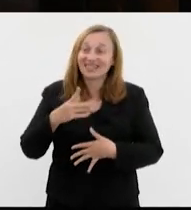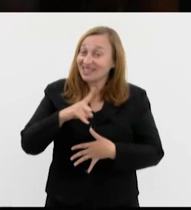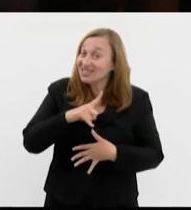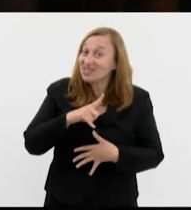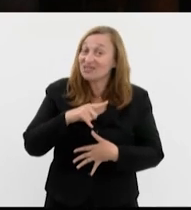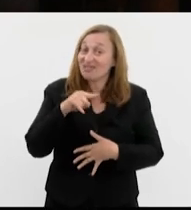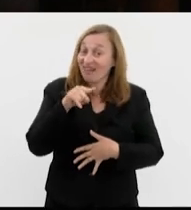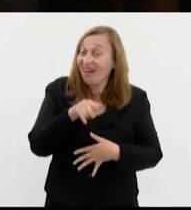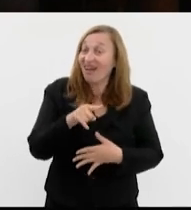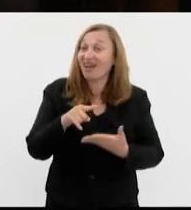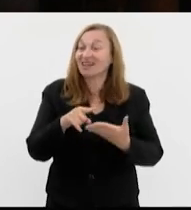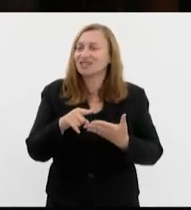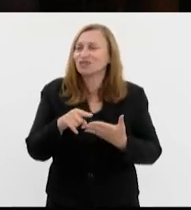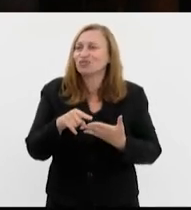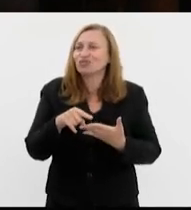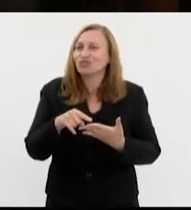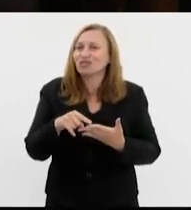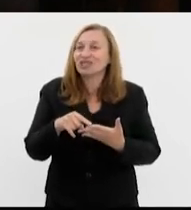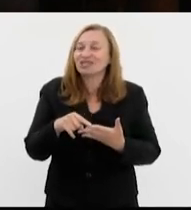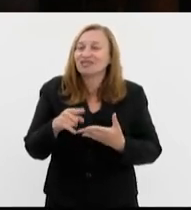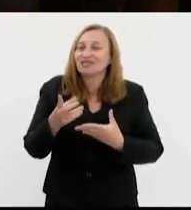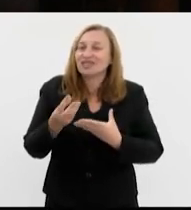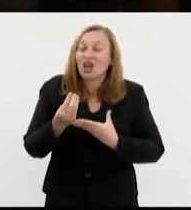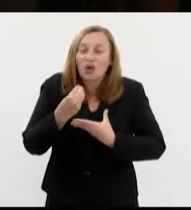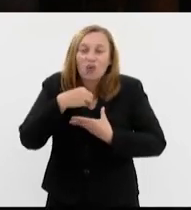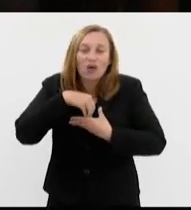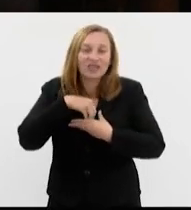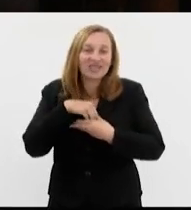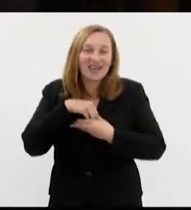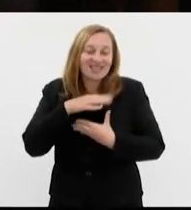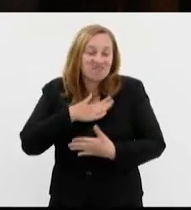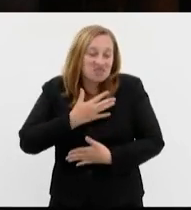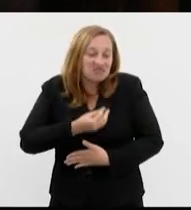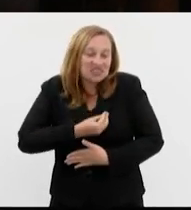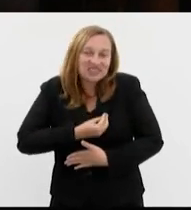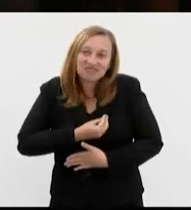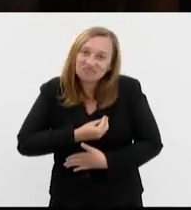ali, sem dúvida nenhuma, ficará guardado para o resto da minha vida,